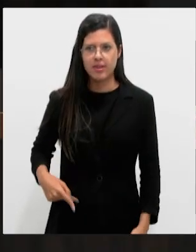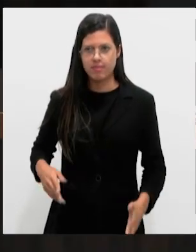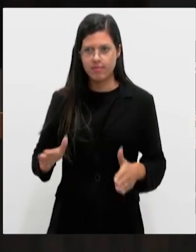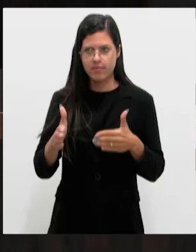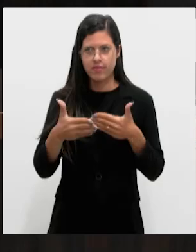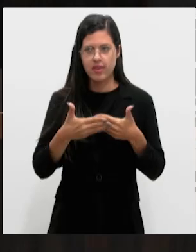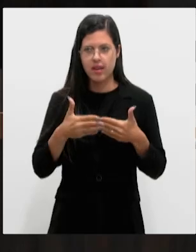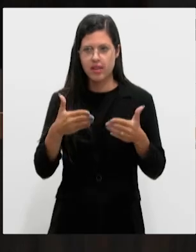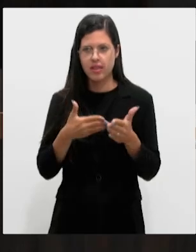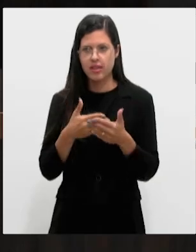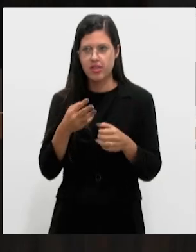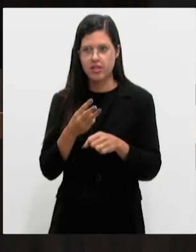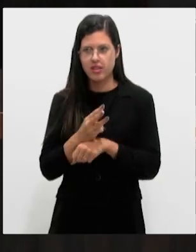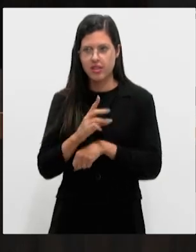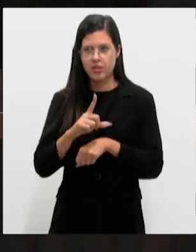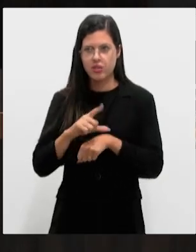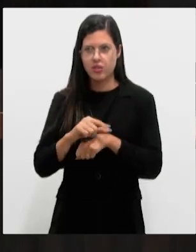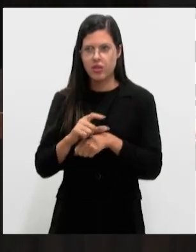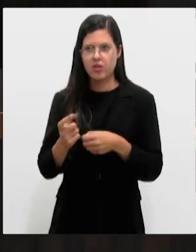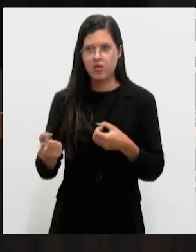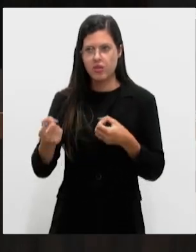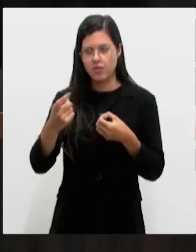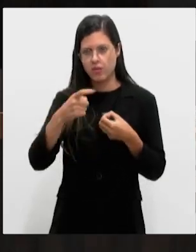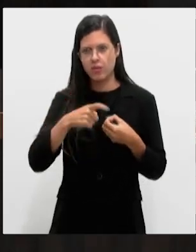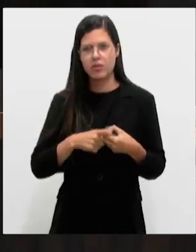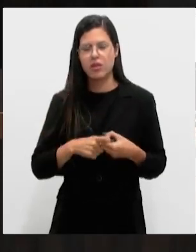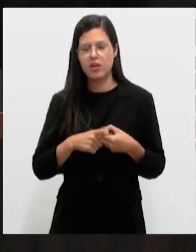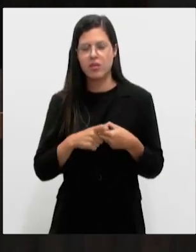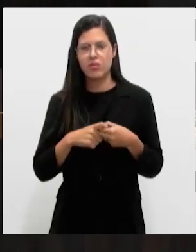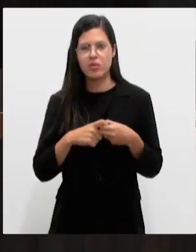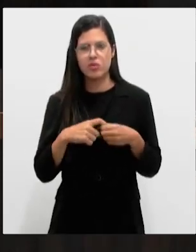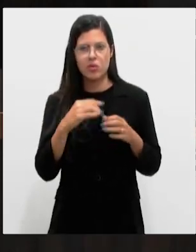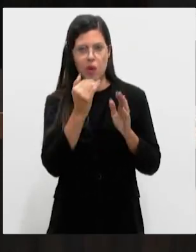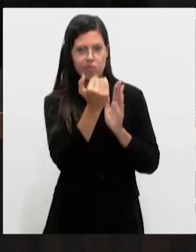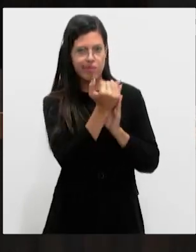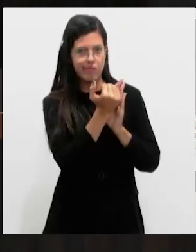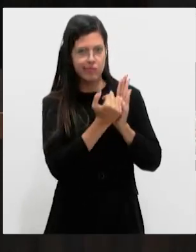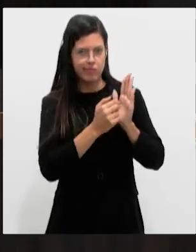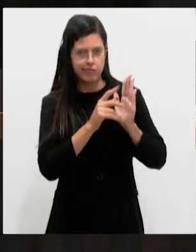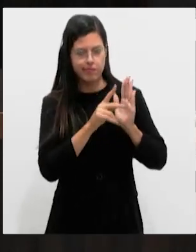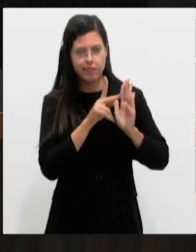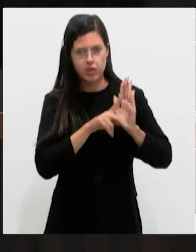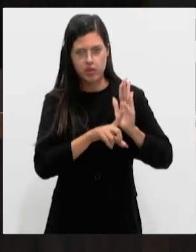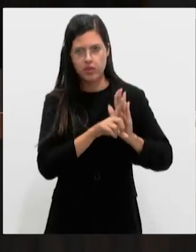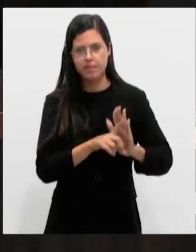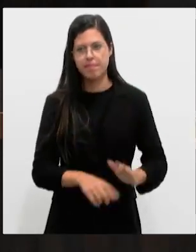suspende o trabalho até às 15 horas, quando retornaremos com a ordem do dia.